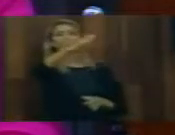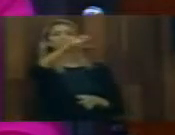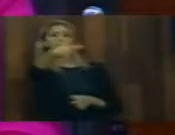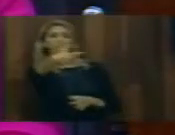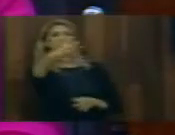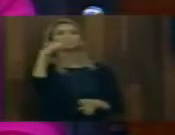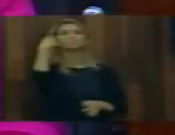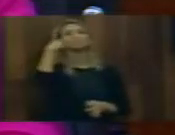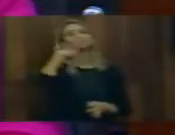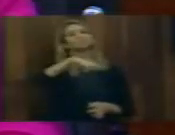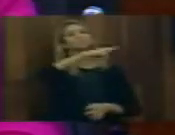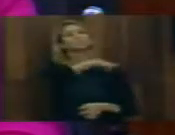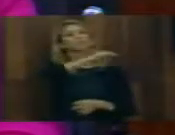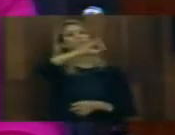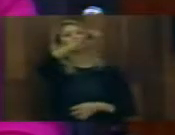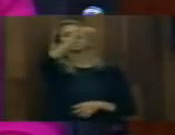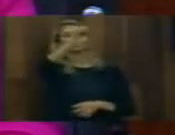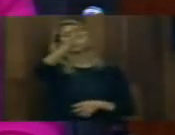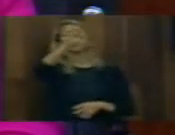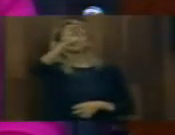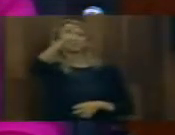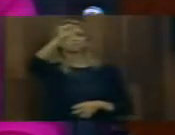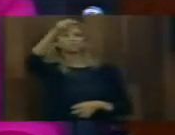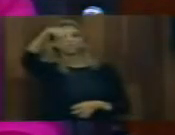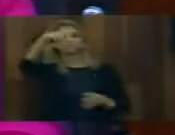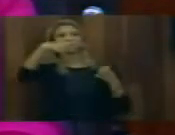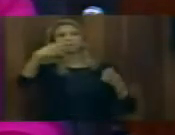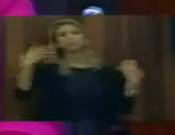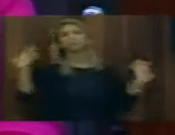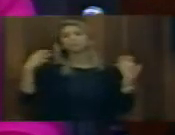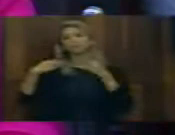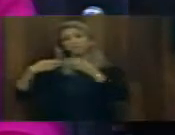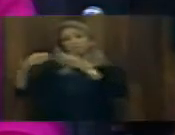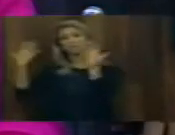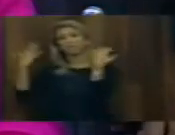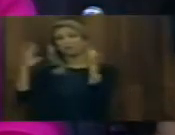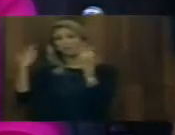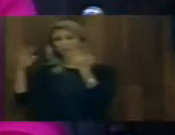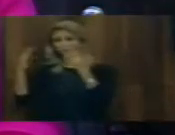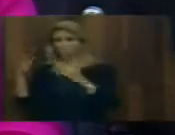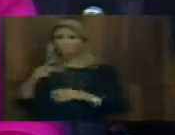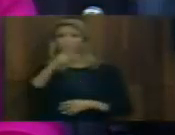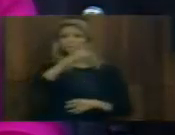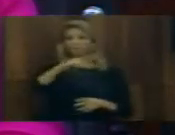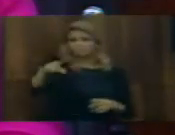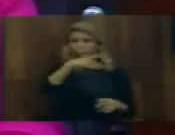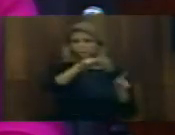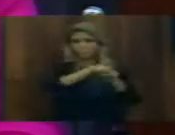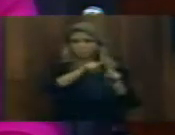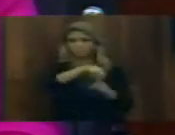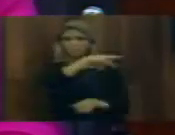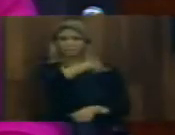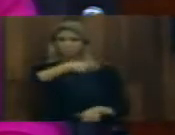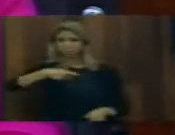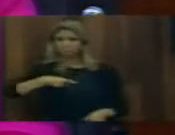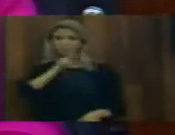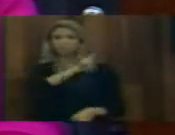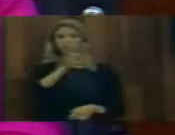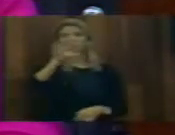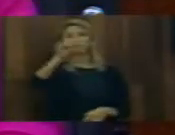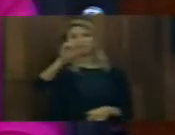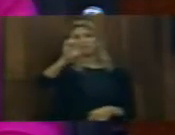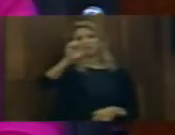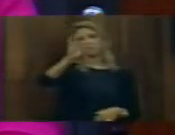0252-2019, Jefferson Vidal Pinheiro, requer outorga de moção de aplausos à professora e pastora senhora Débora Cristina